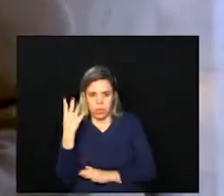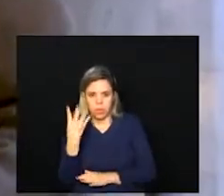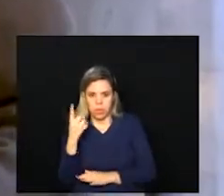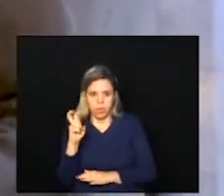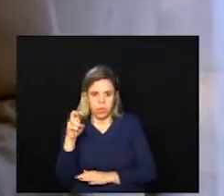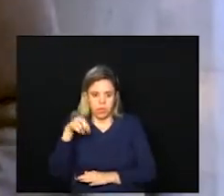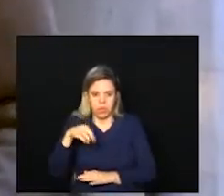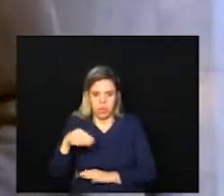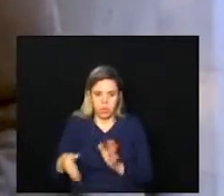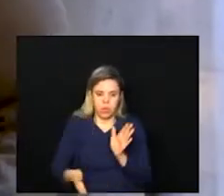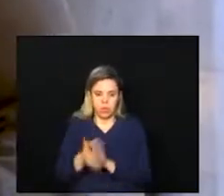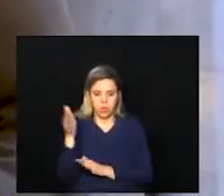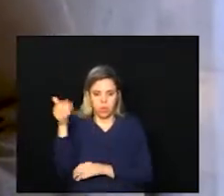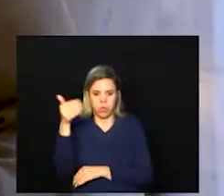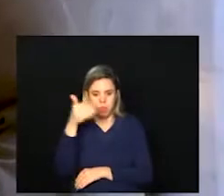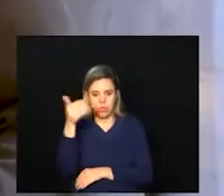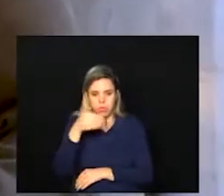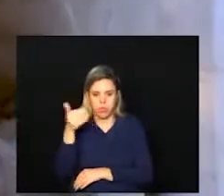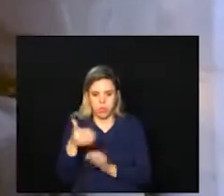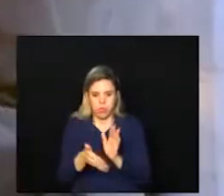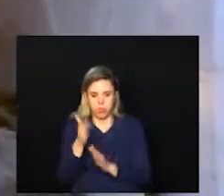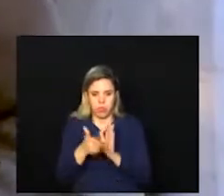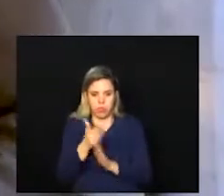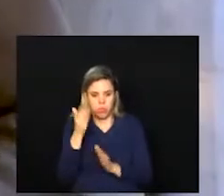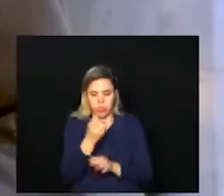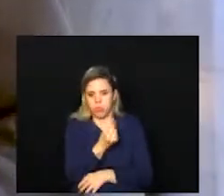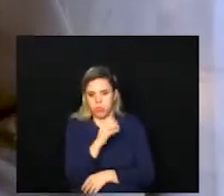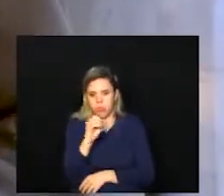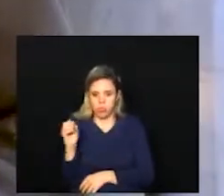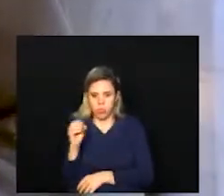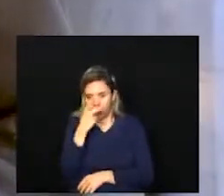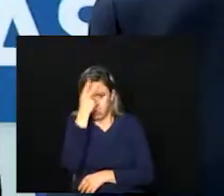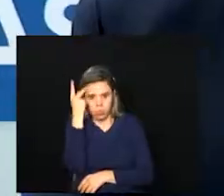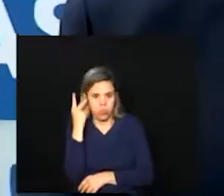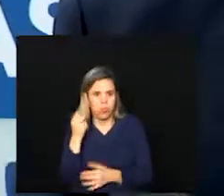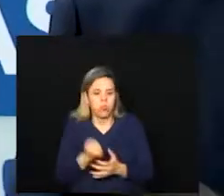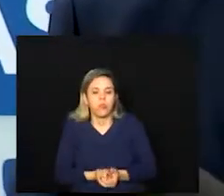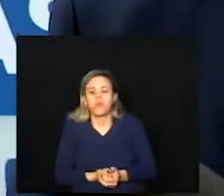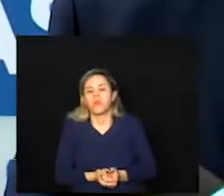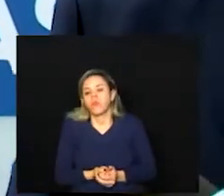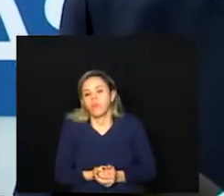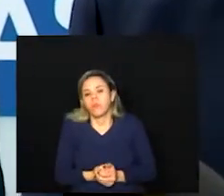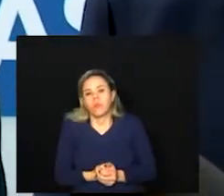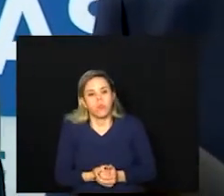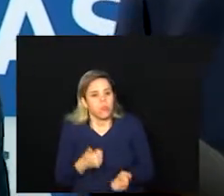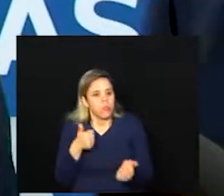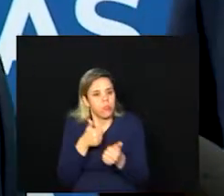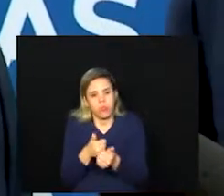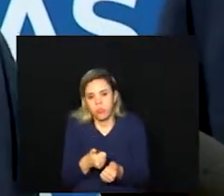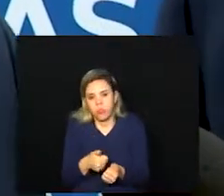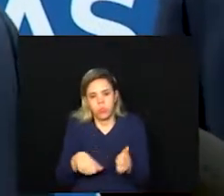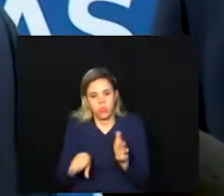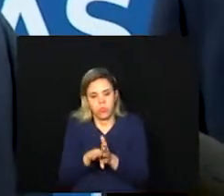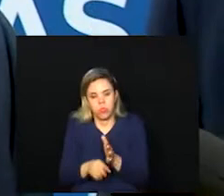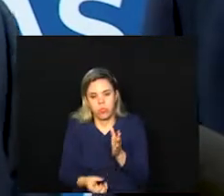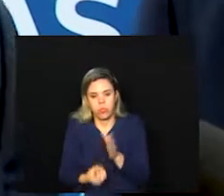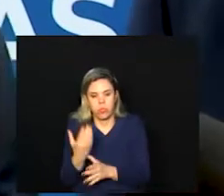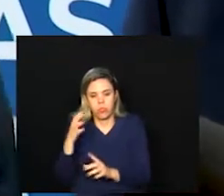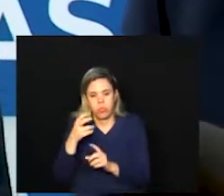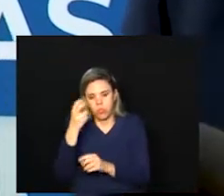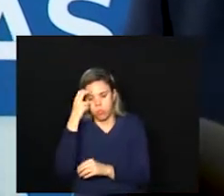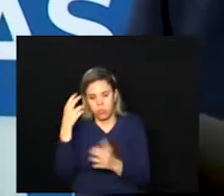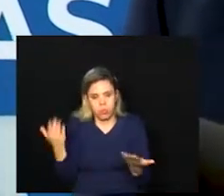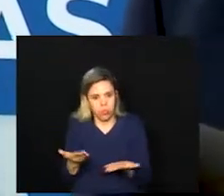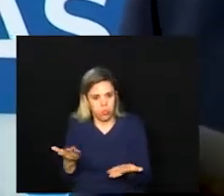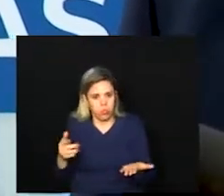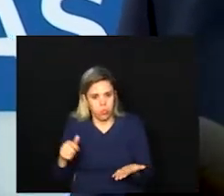15 minutos. O trem terá capacidade para 800 passageiros. A previsão é que se embarcariam na Estação Cultura hoje,